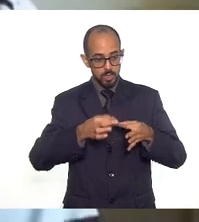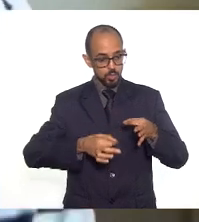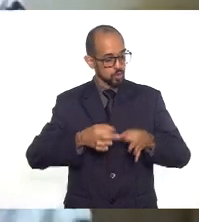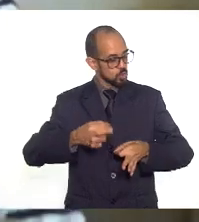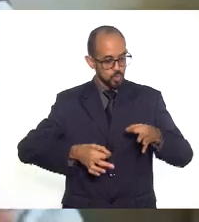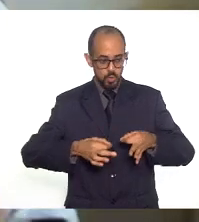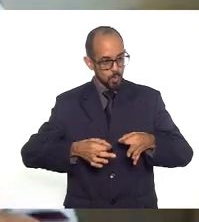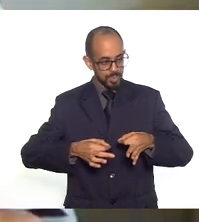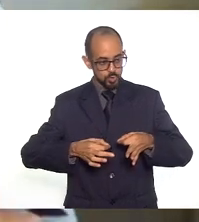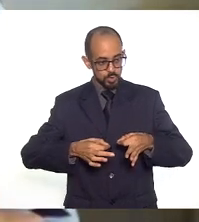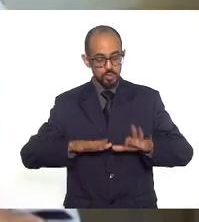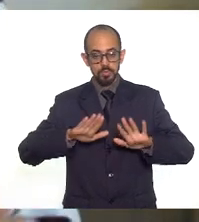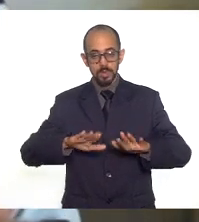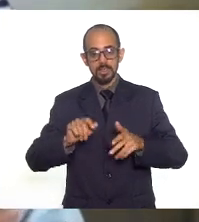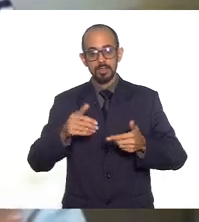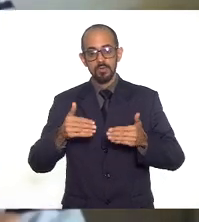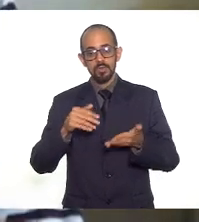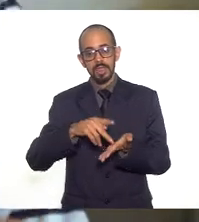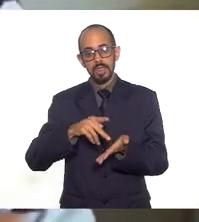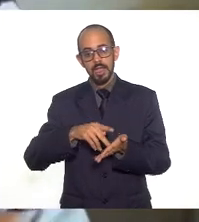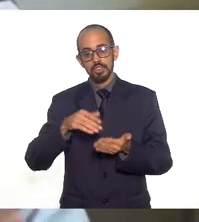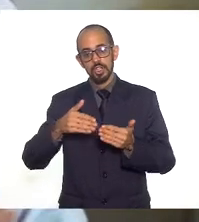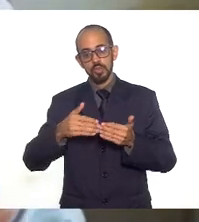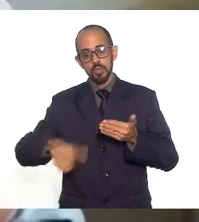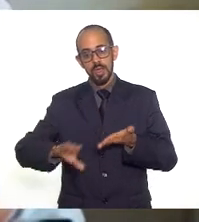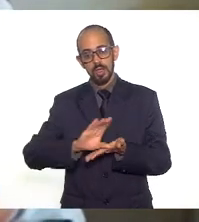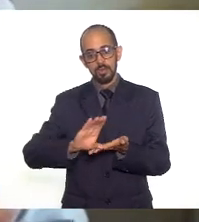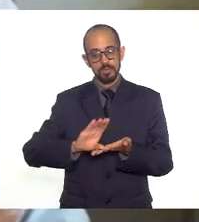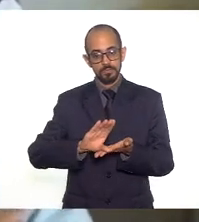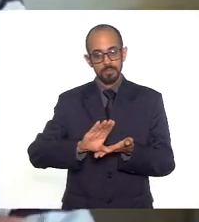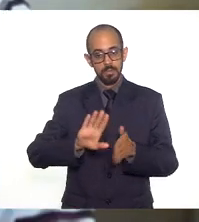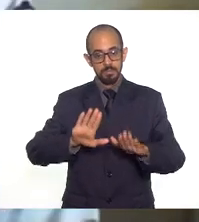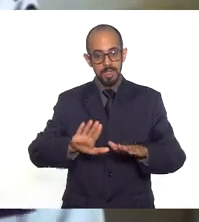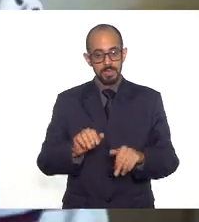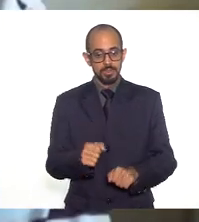inconstitucional. O exemplo do deputado Valdeck é de clara